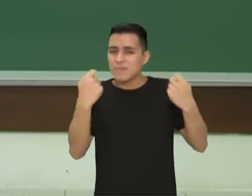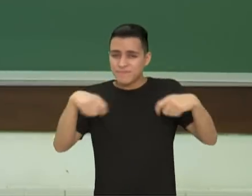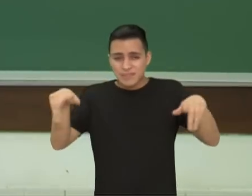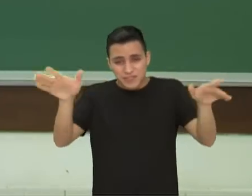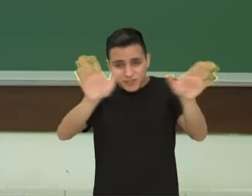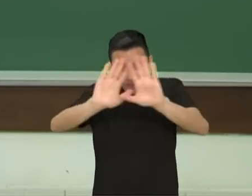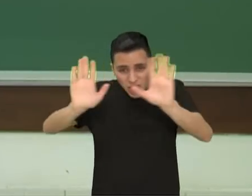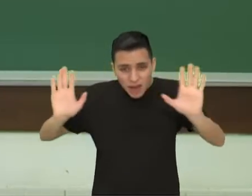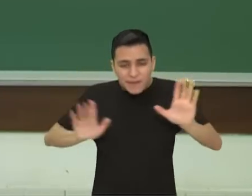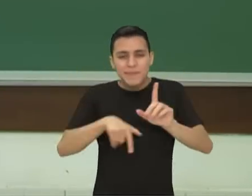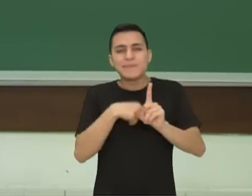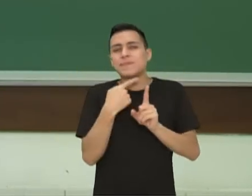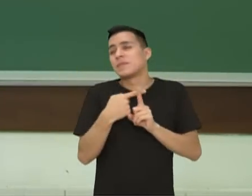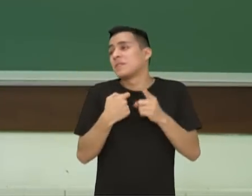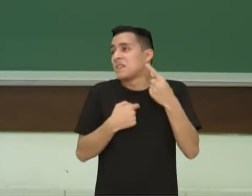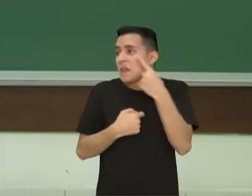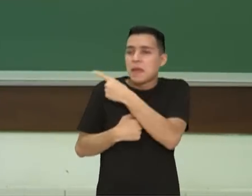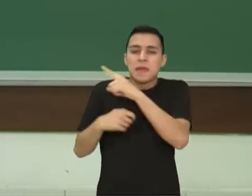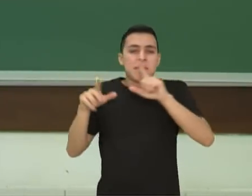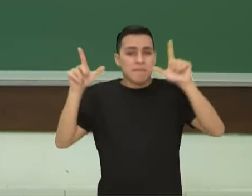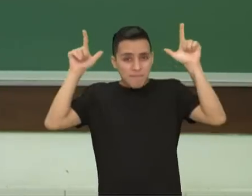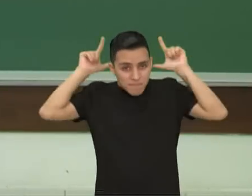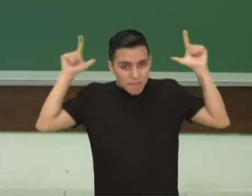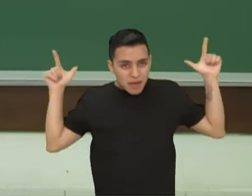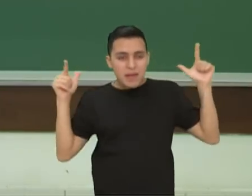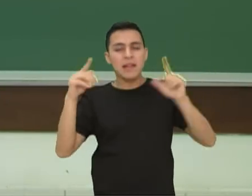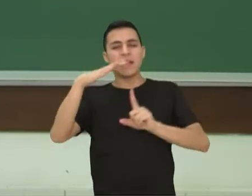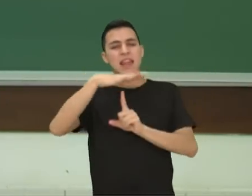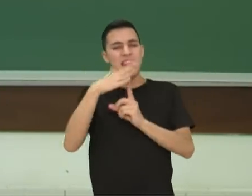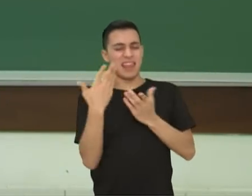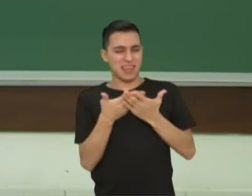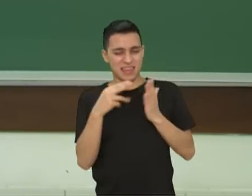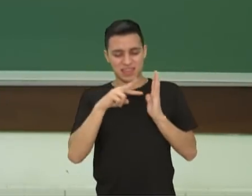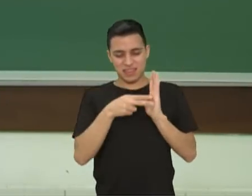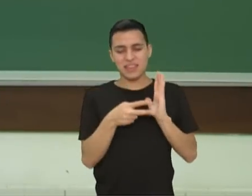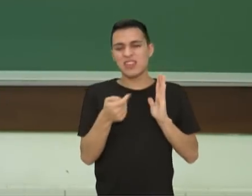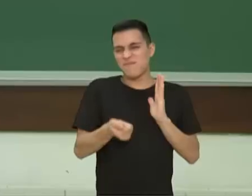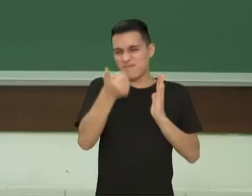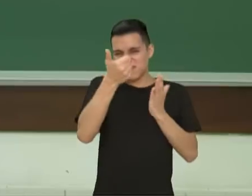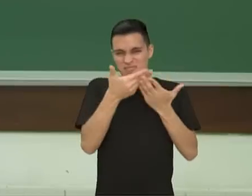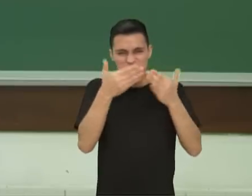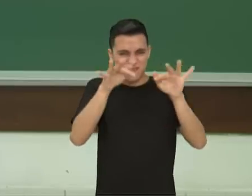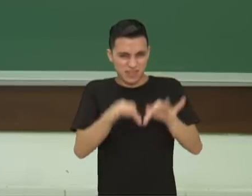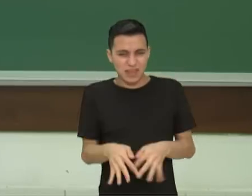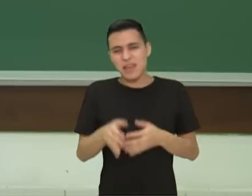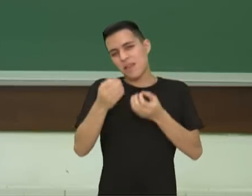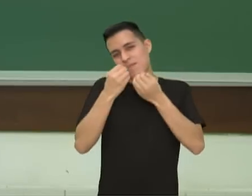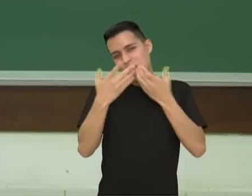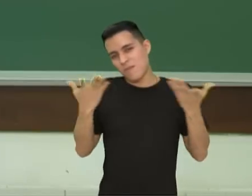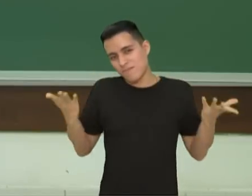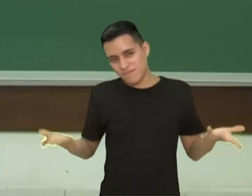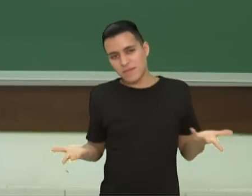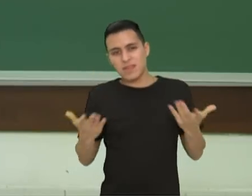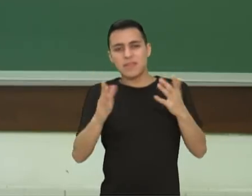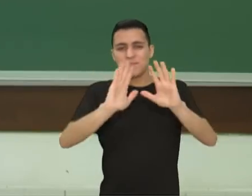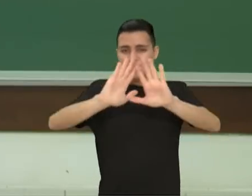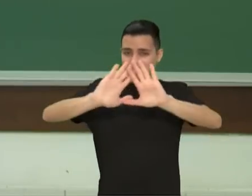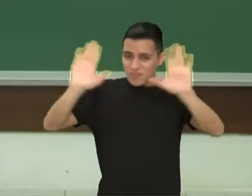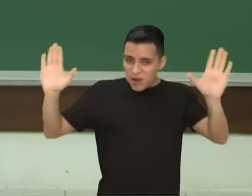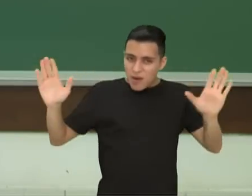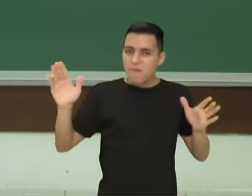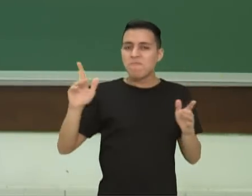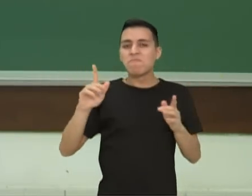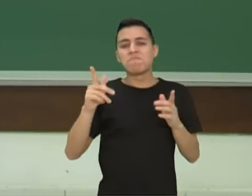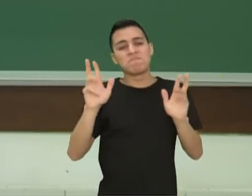tchau para vocês. Quando aparece essa tela do Aula Paraná, significa que a nossa aula acabou. Tava tão bom, né? Então, eu me despeço de